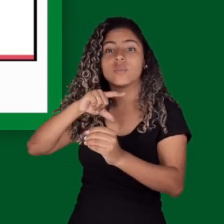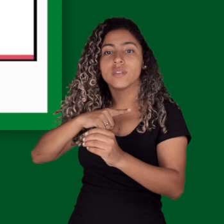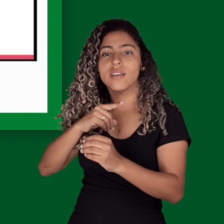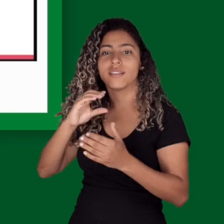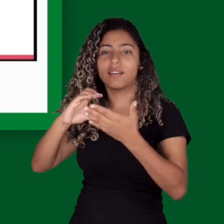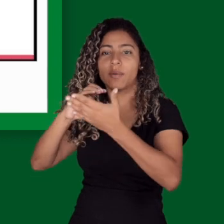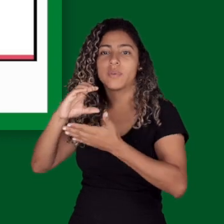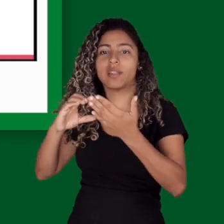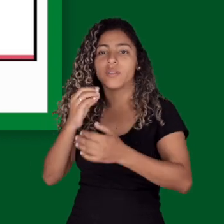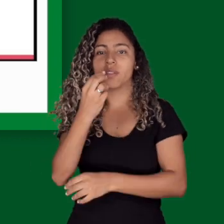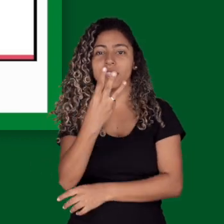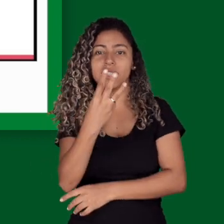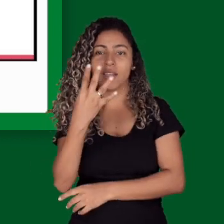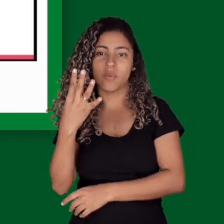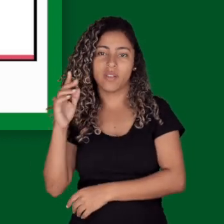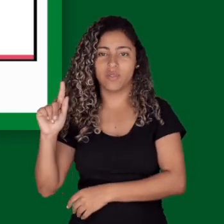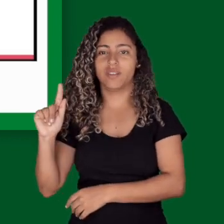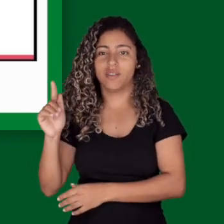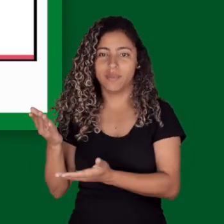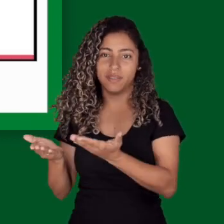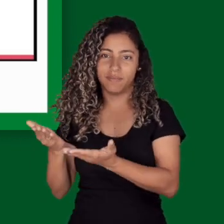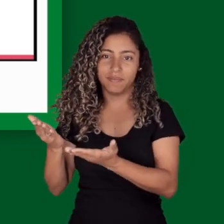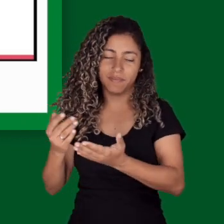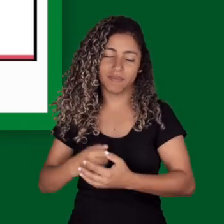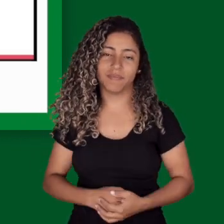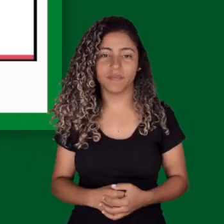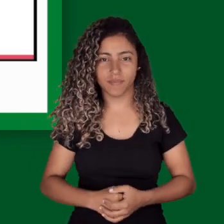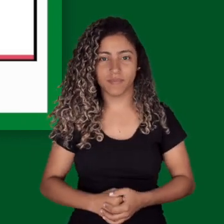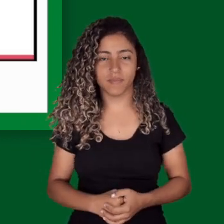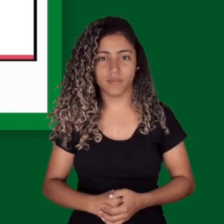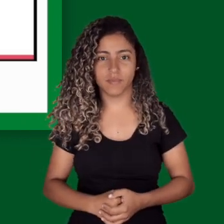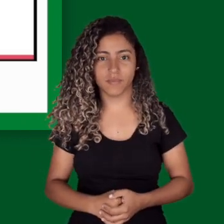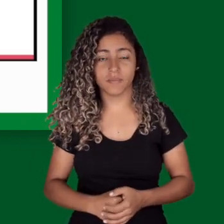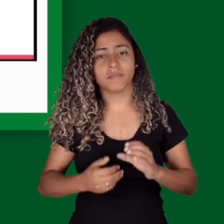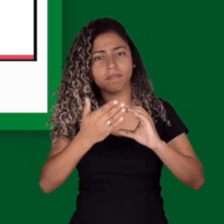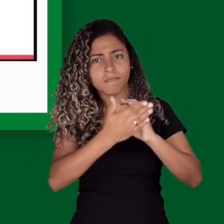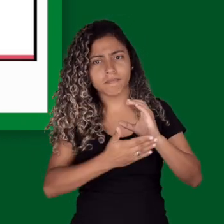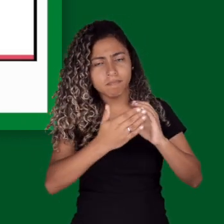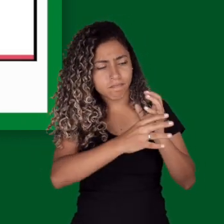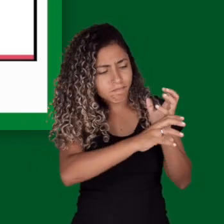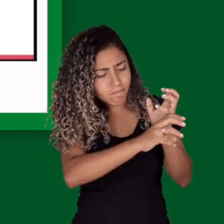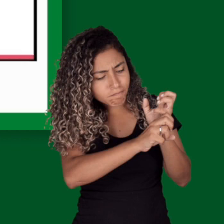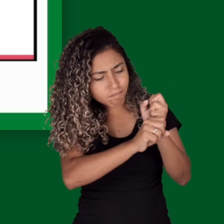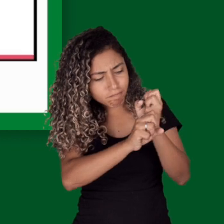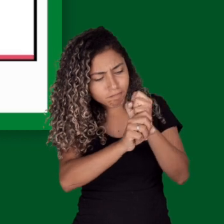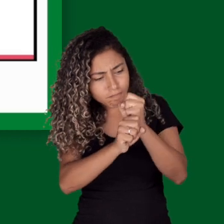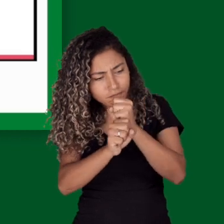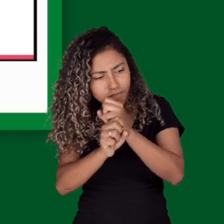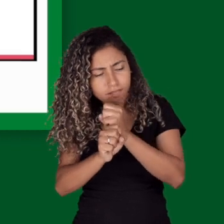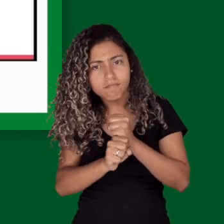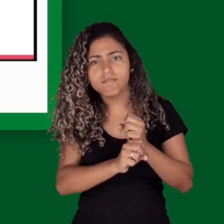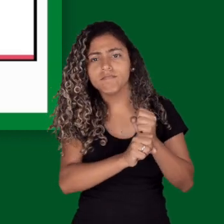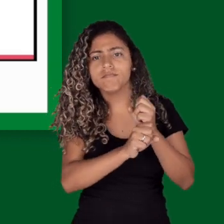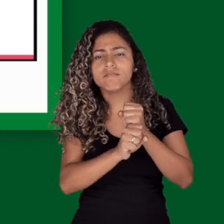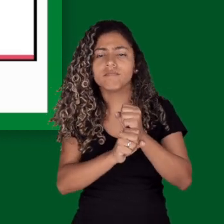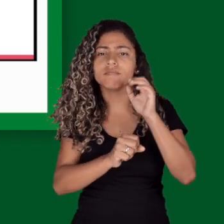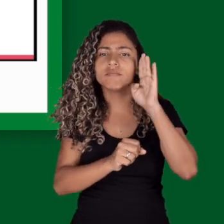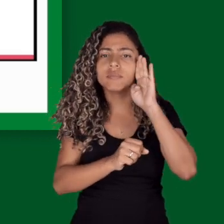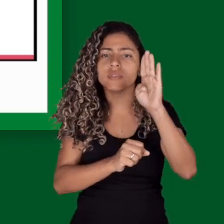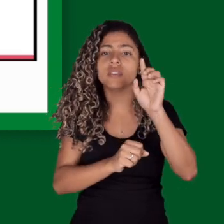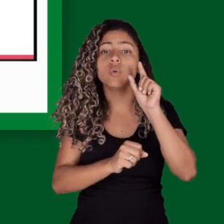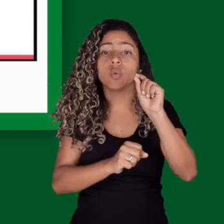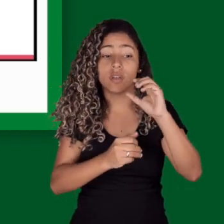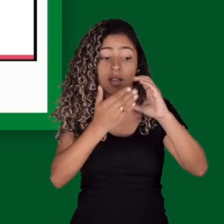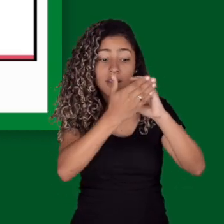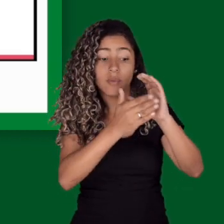Na contagem de carboidrato, o que se leva em consideração é a quantidade de carboidrato, né? Porque os carboidratos, quando